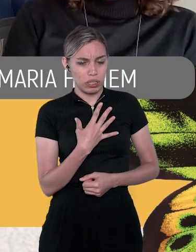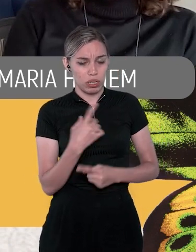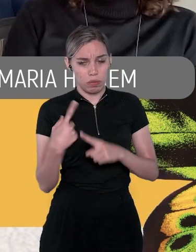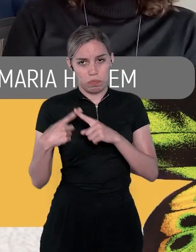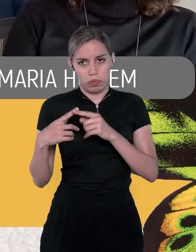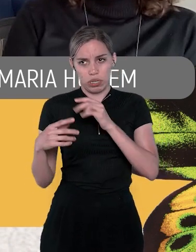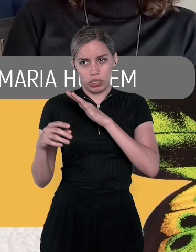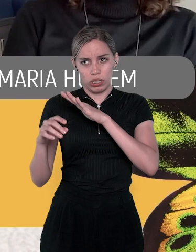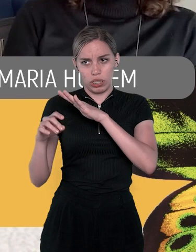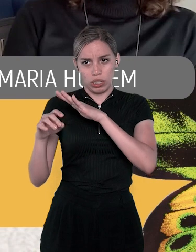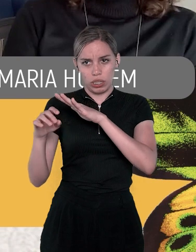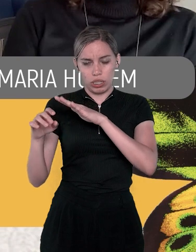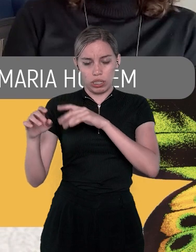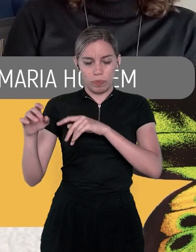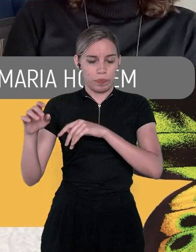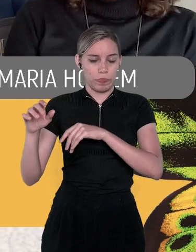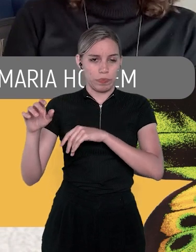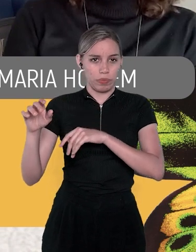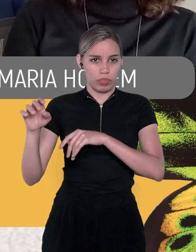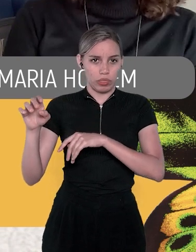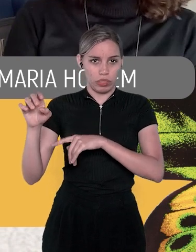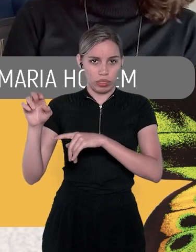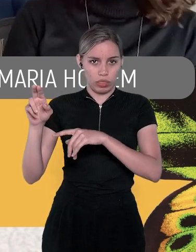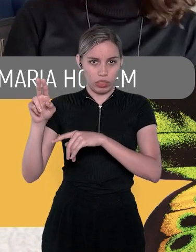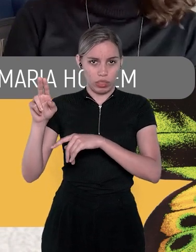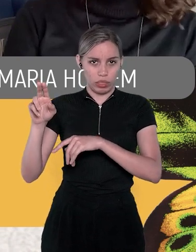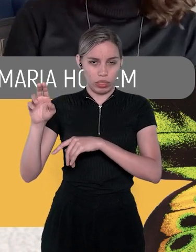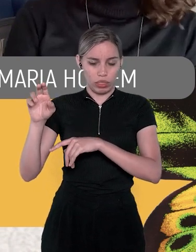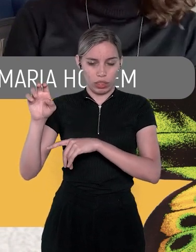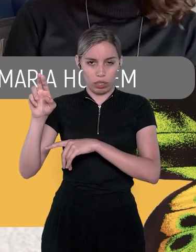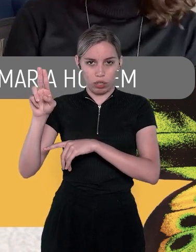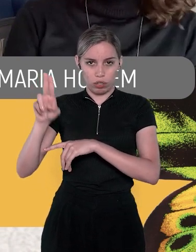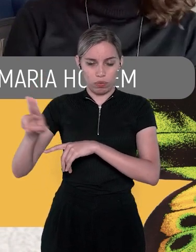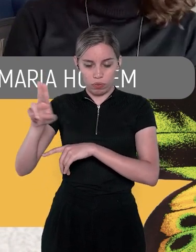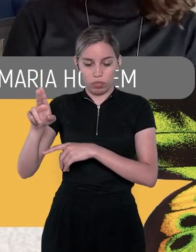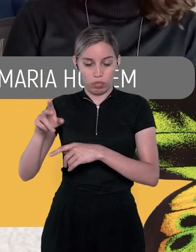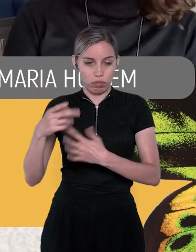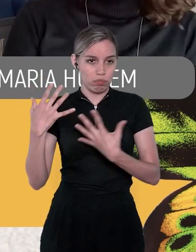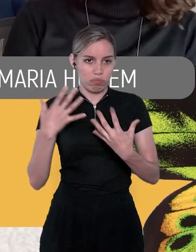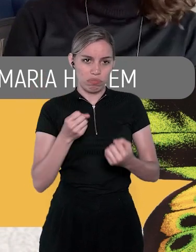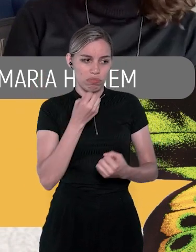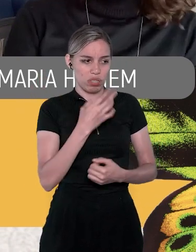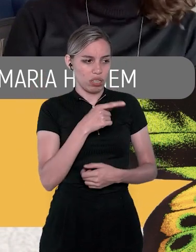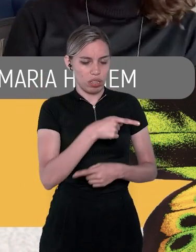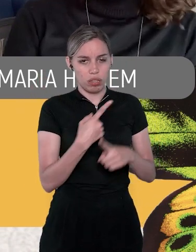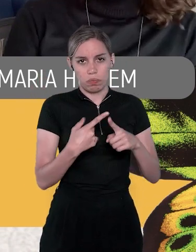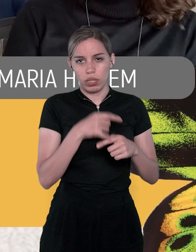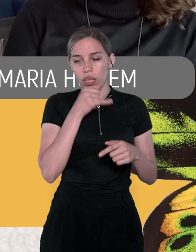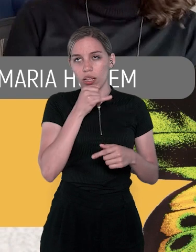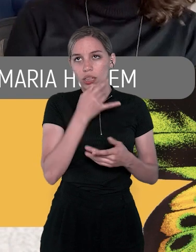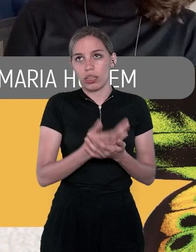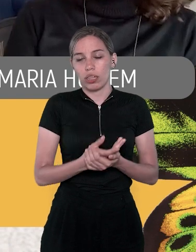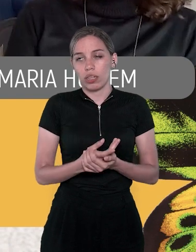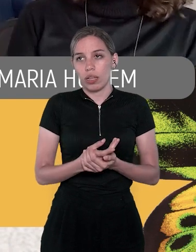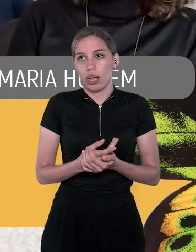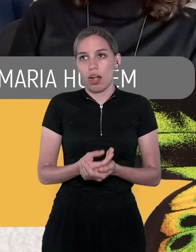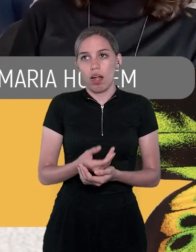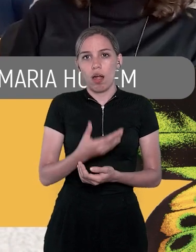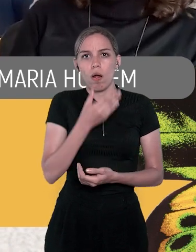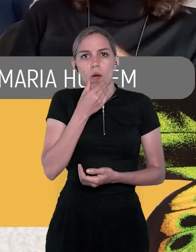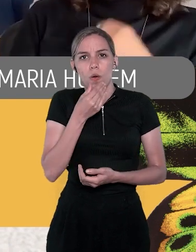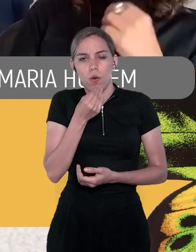quer aquela coisa certinha. Né? Aí disse, não, o Sérgio Buarque de Holanda era um grande ensaísta, mas ele não era um